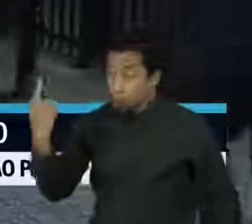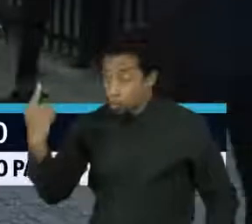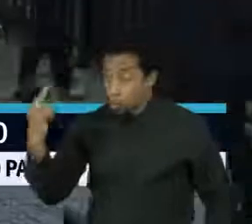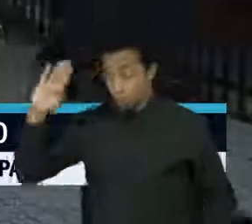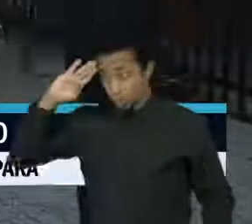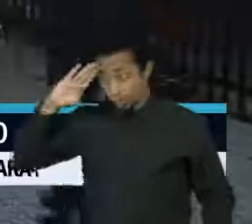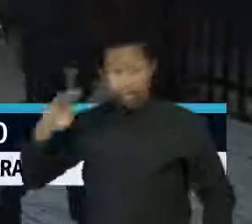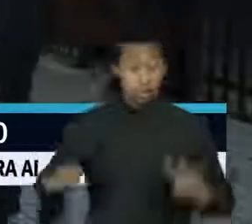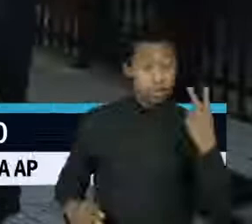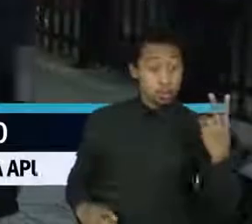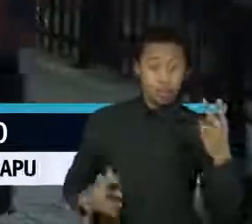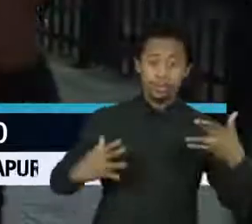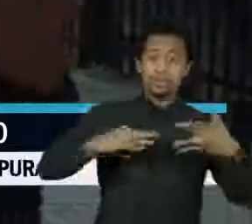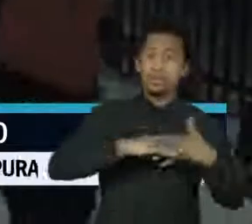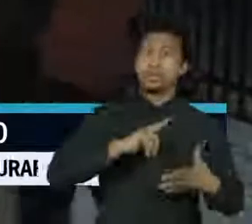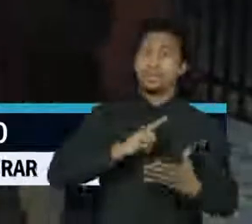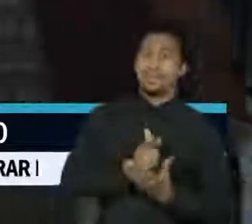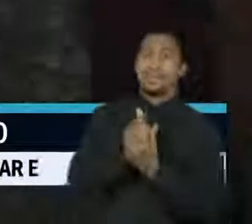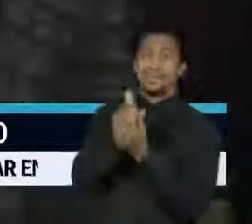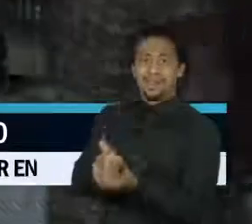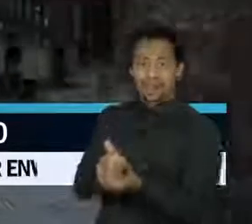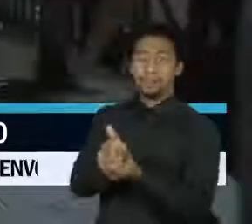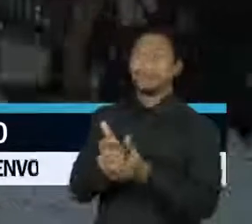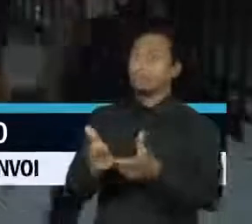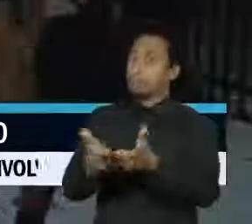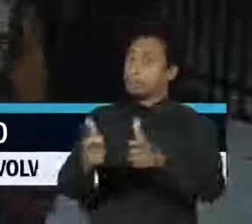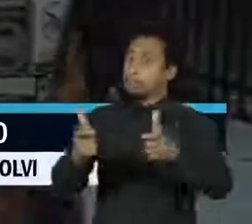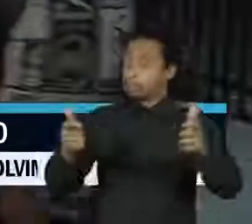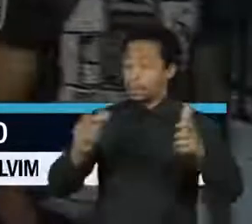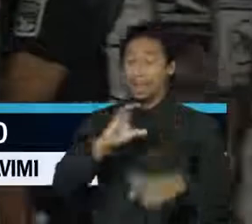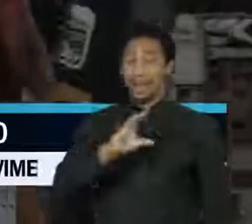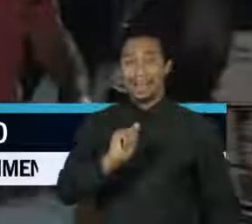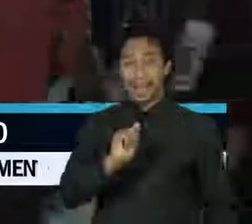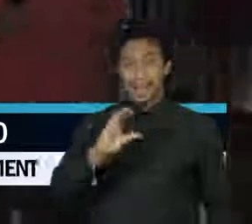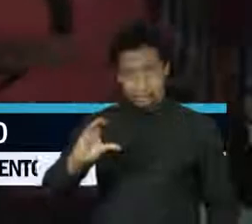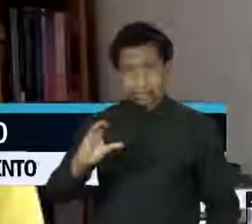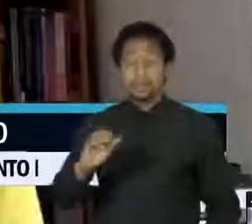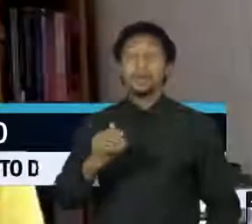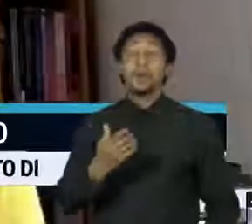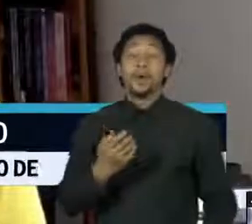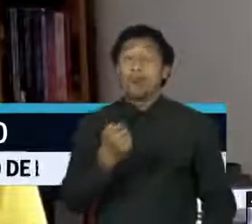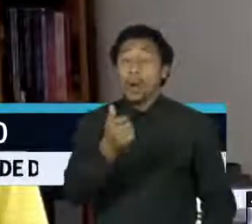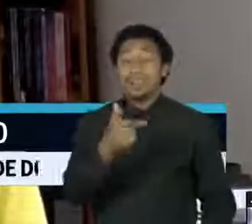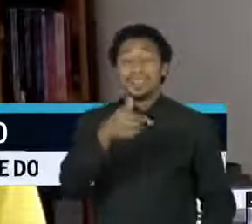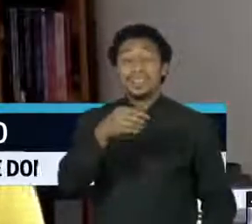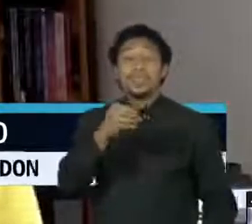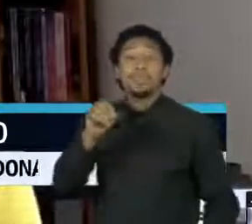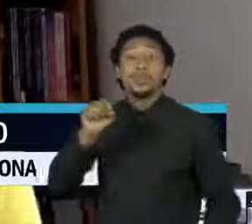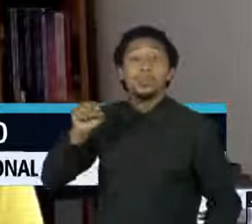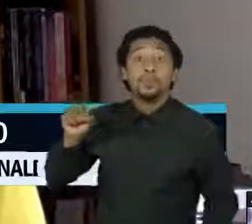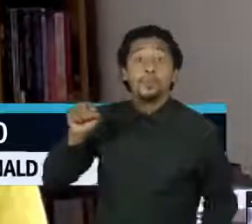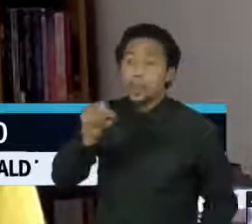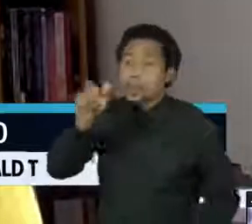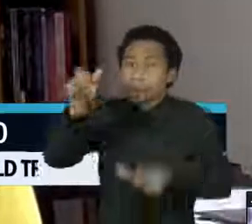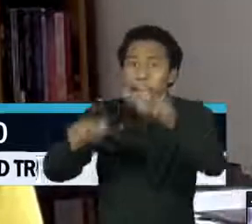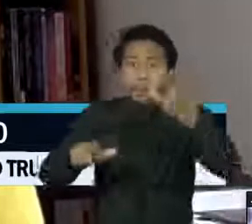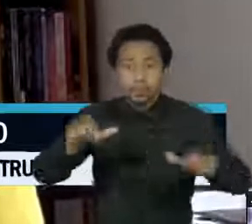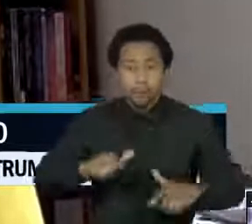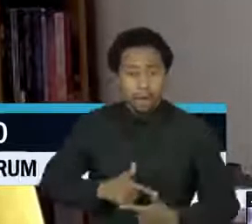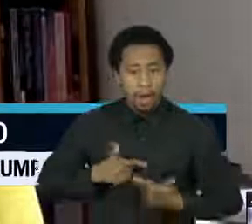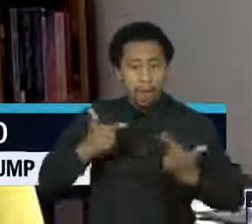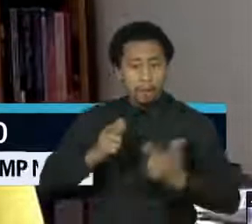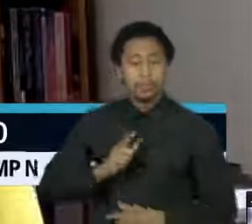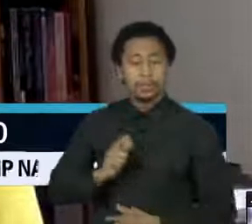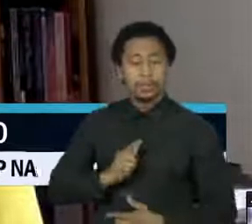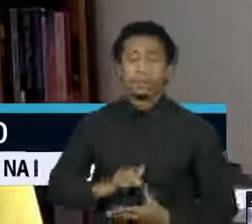somam 350 mil, enquanto os CACs beiram os 700 mil. Menos de 3% do acervo